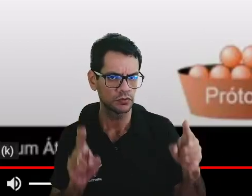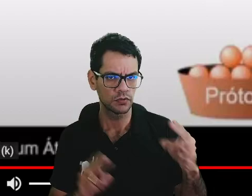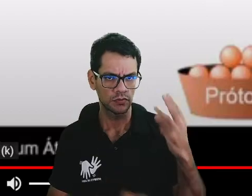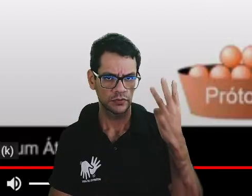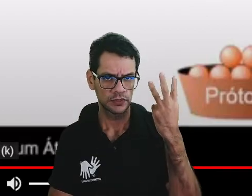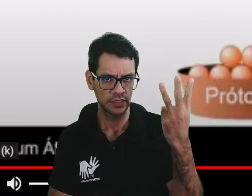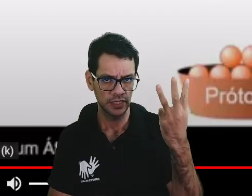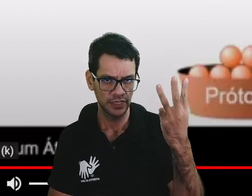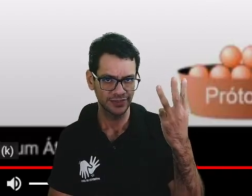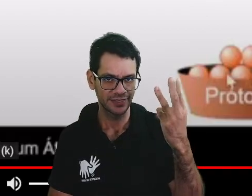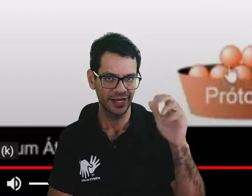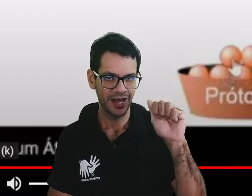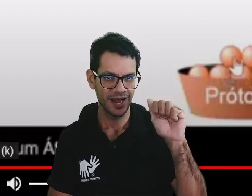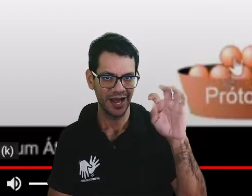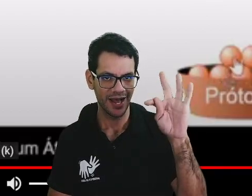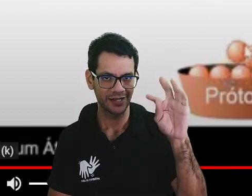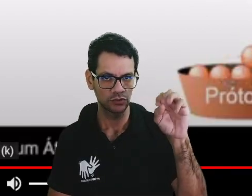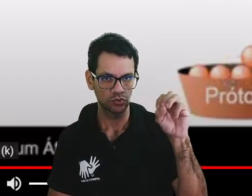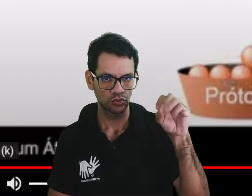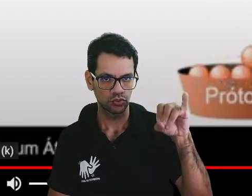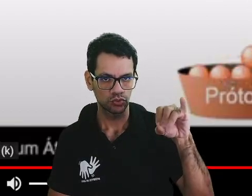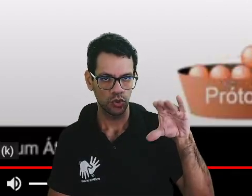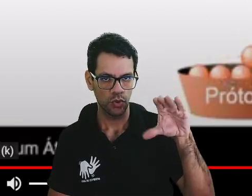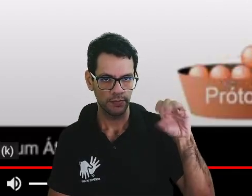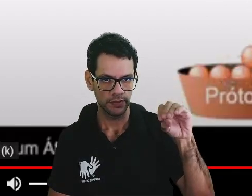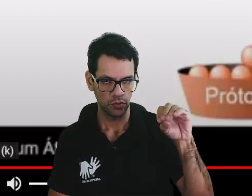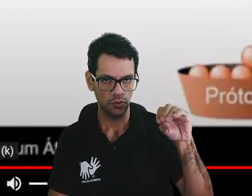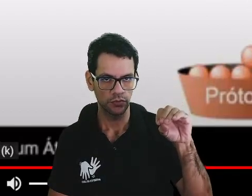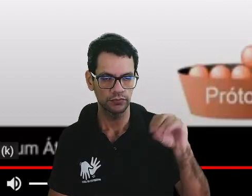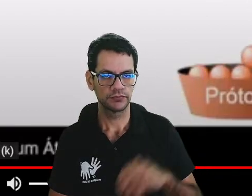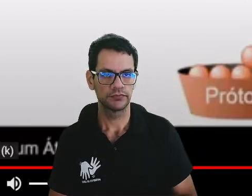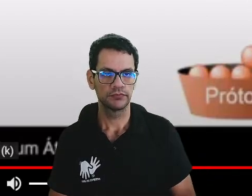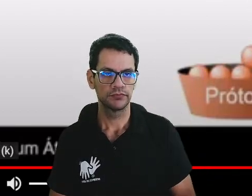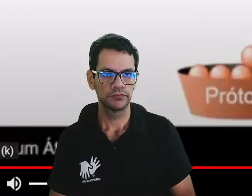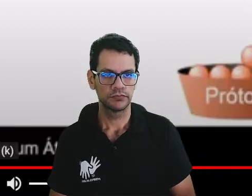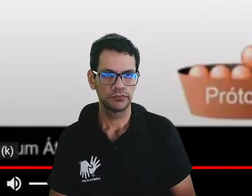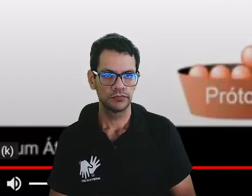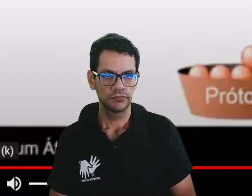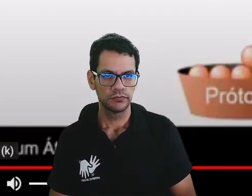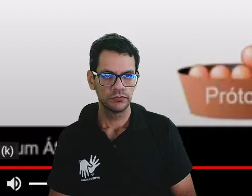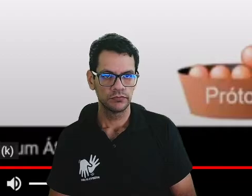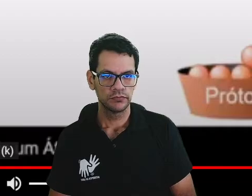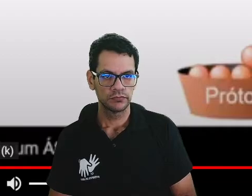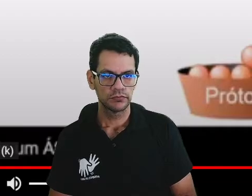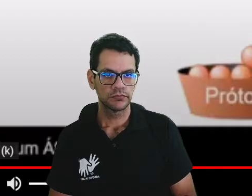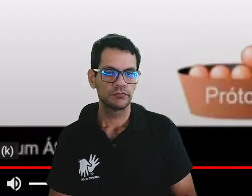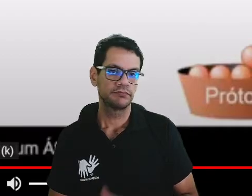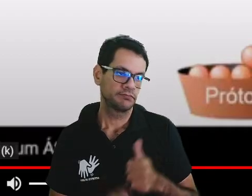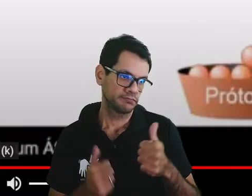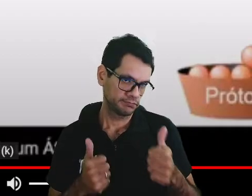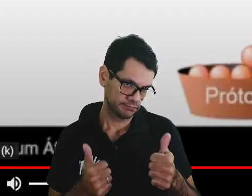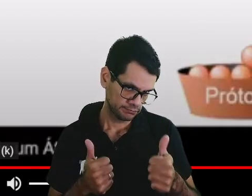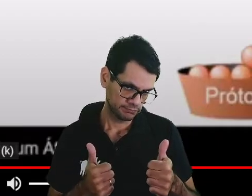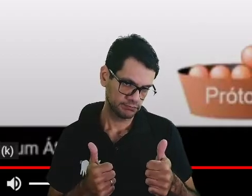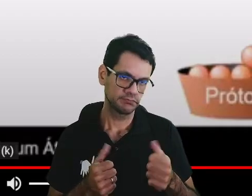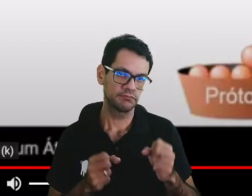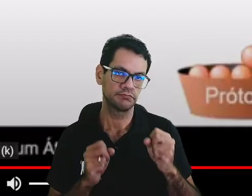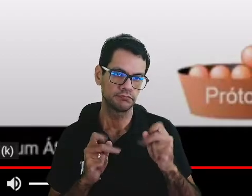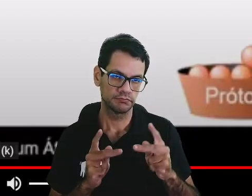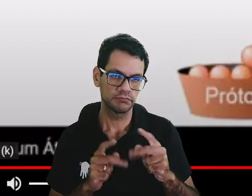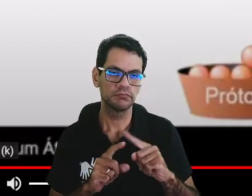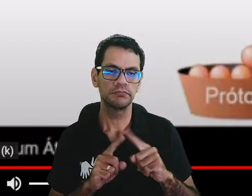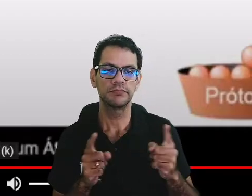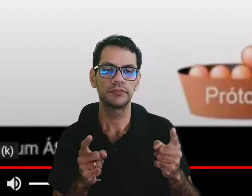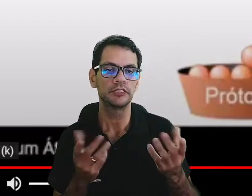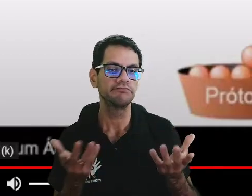3. Então, eu vou por mais um e vai formar o lítio. Ah, legal. Mas e